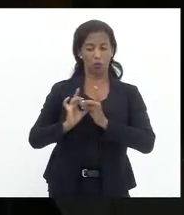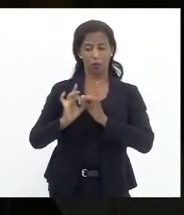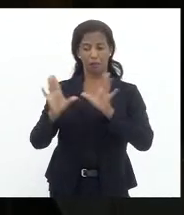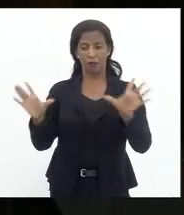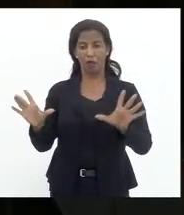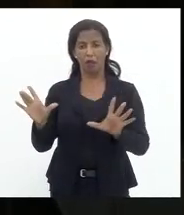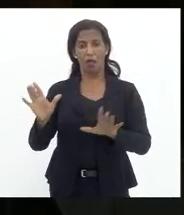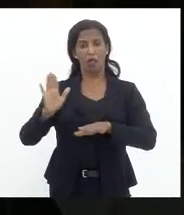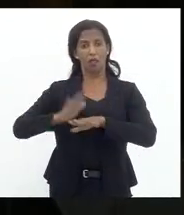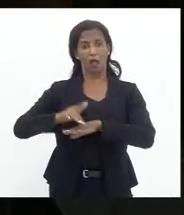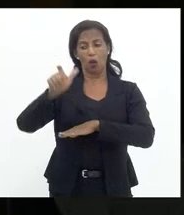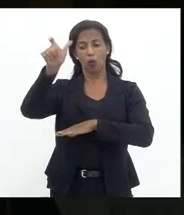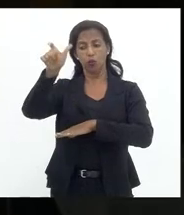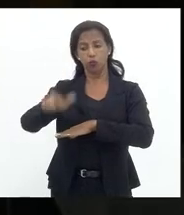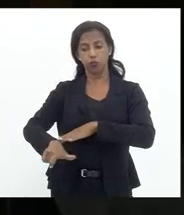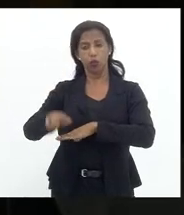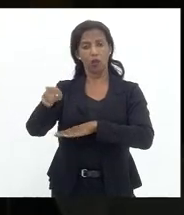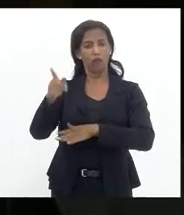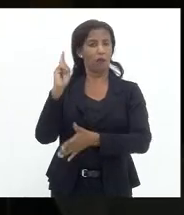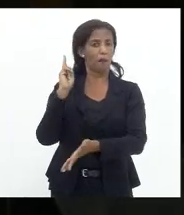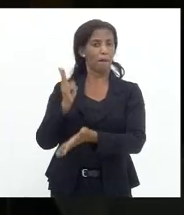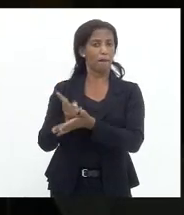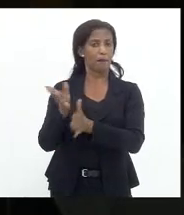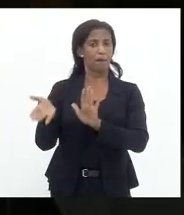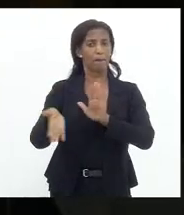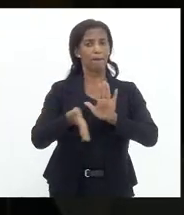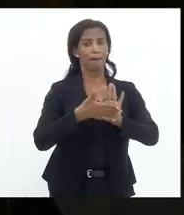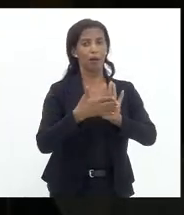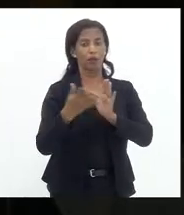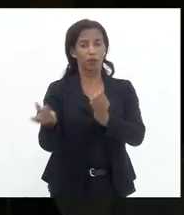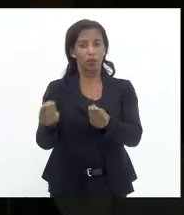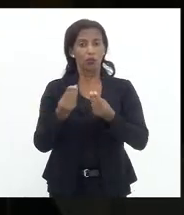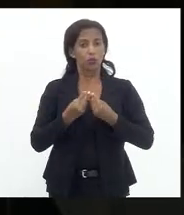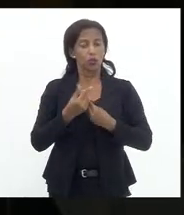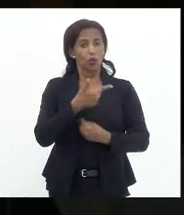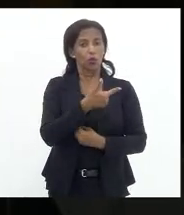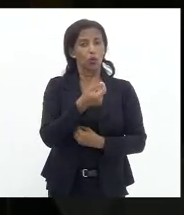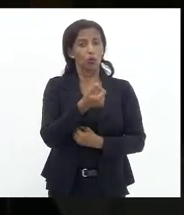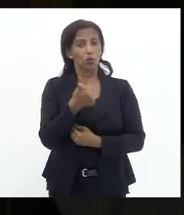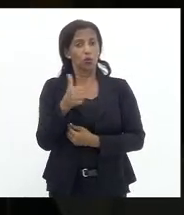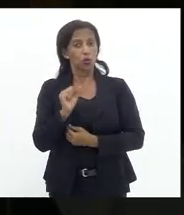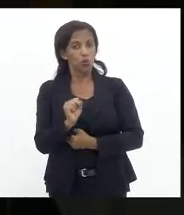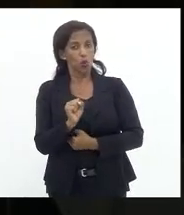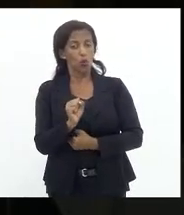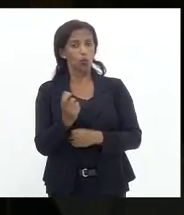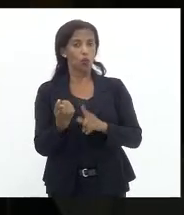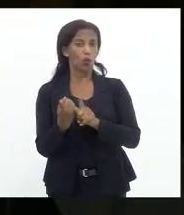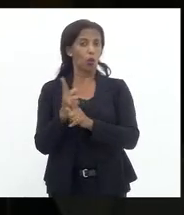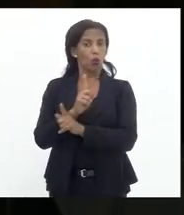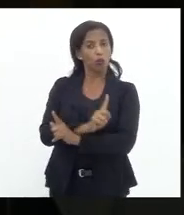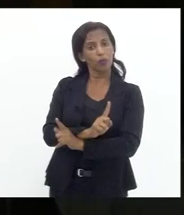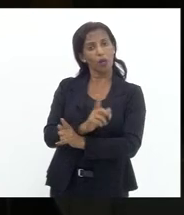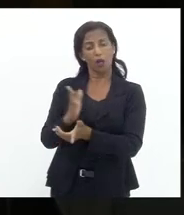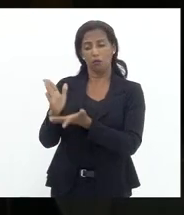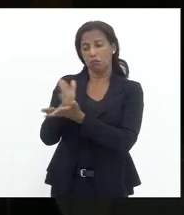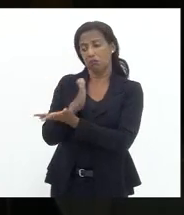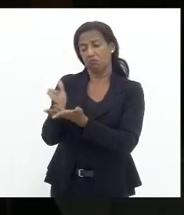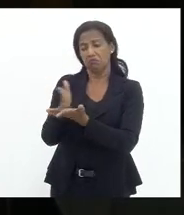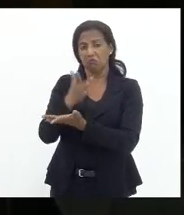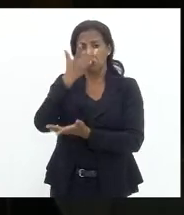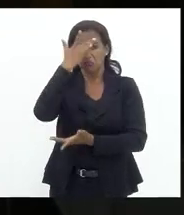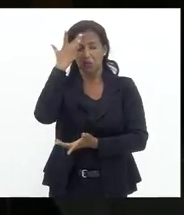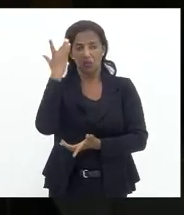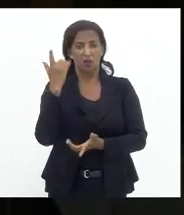do indivíduo, que foi a mesma pauta que nos trouxe em 2018, e ao contrário do que alguns